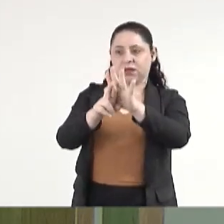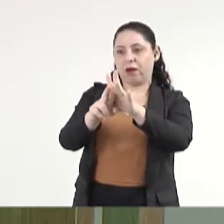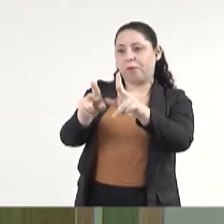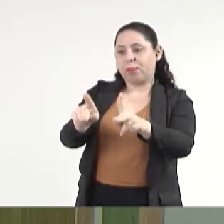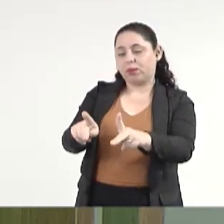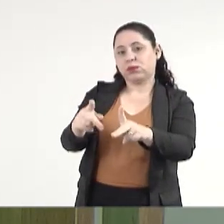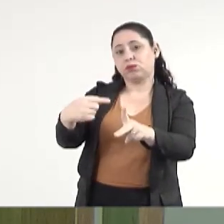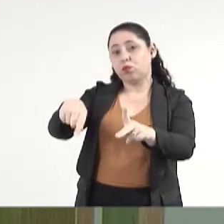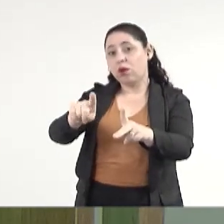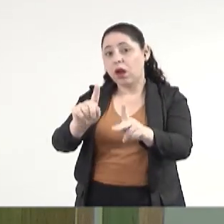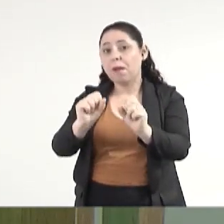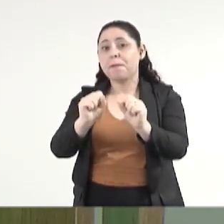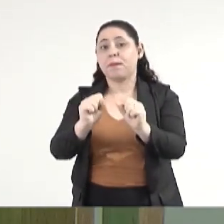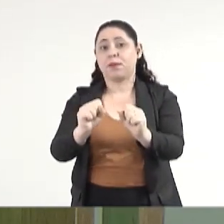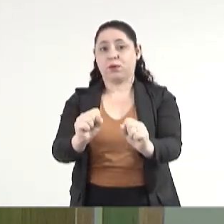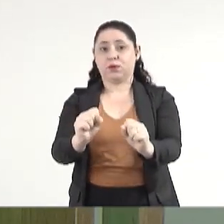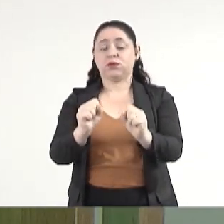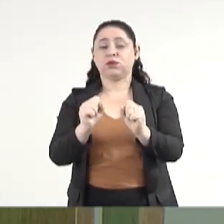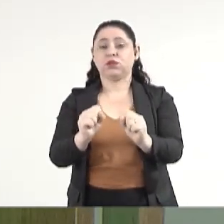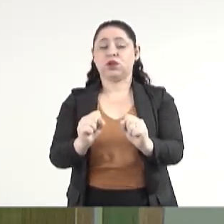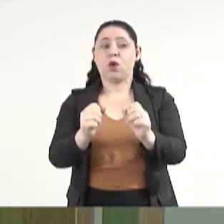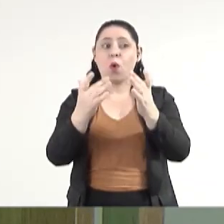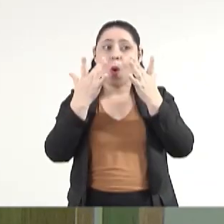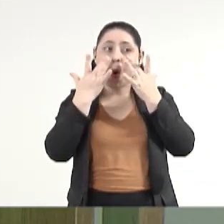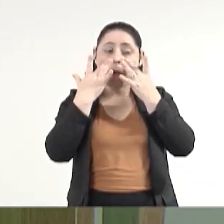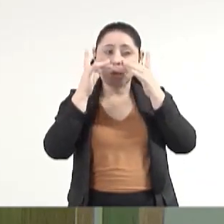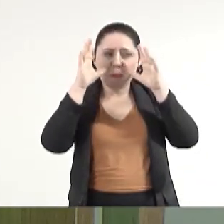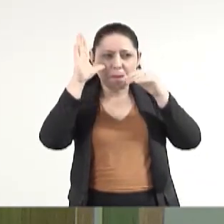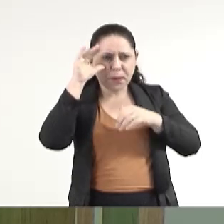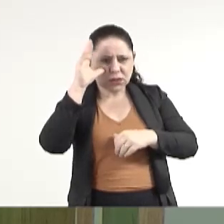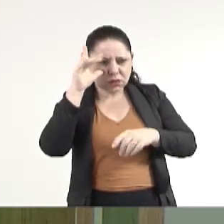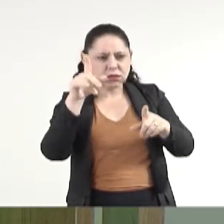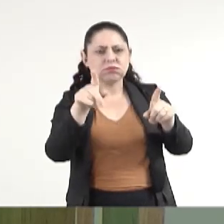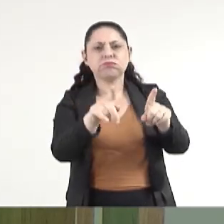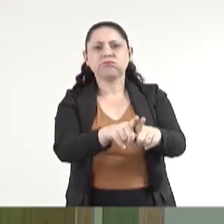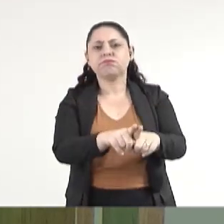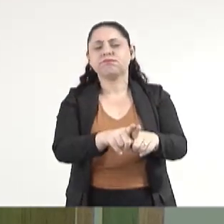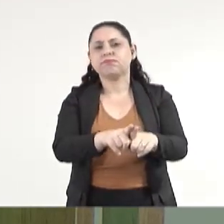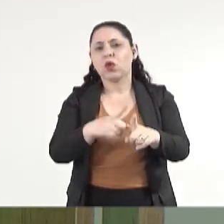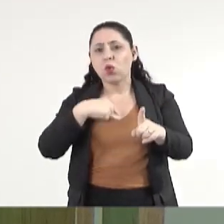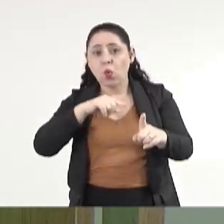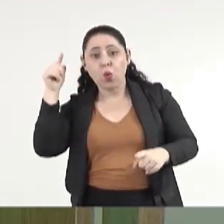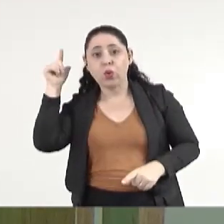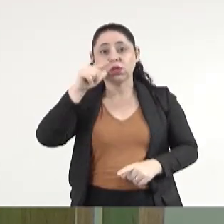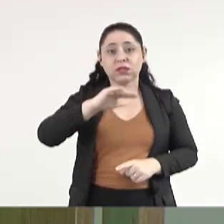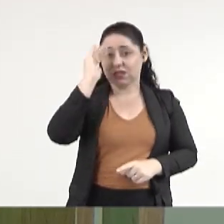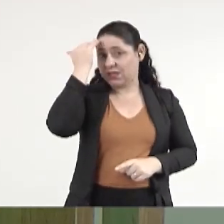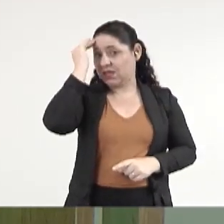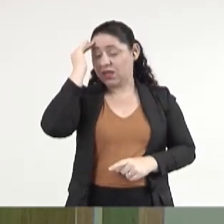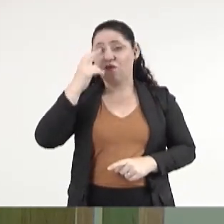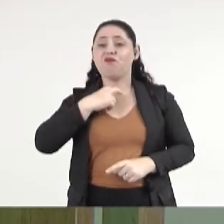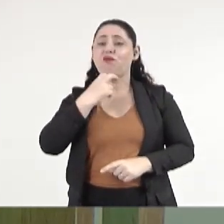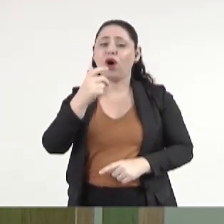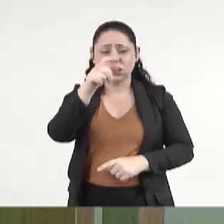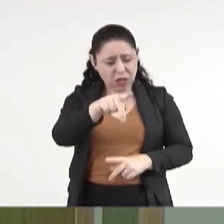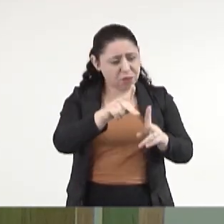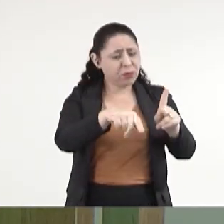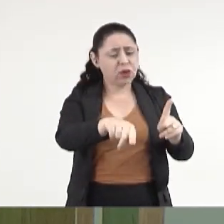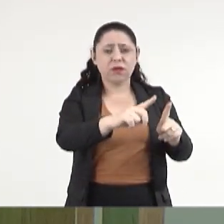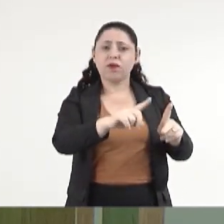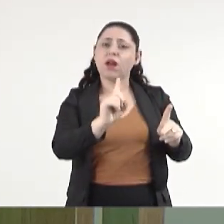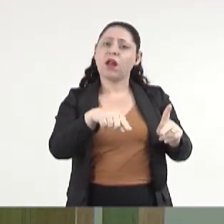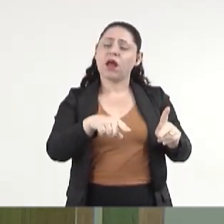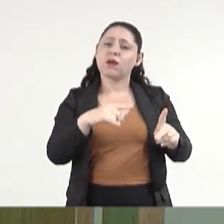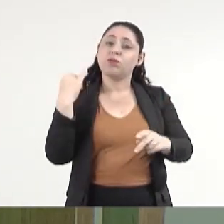que a população seja observada, percebida, mas não só isso. Que a gente consiga entender que a voz dessa